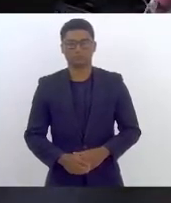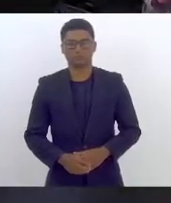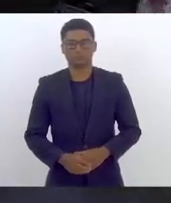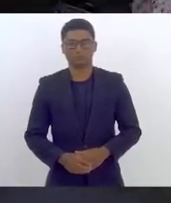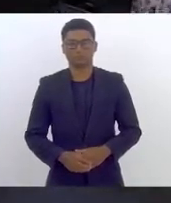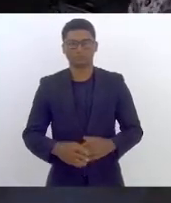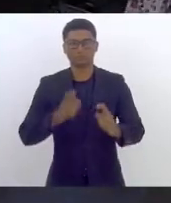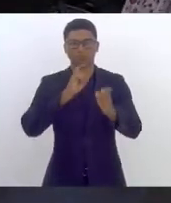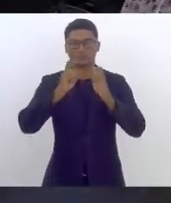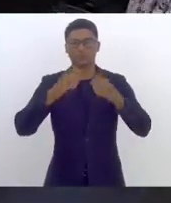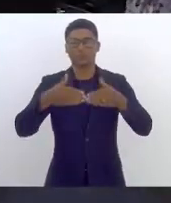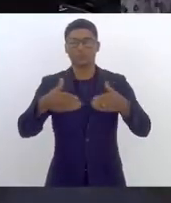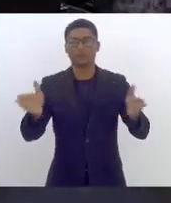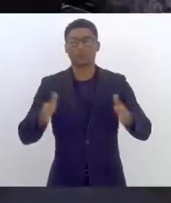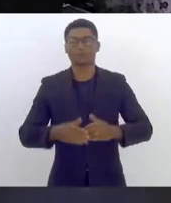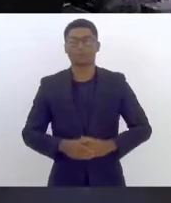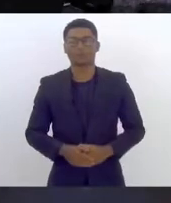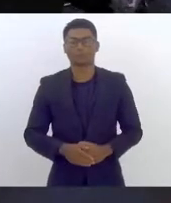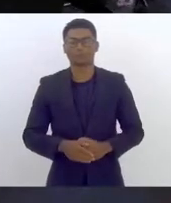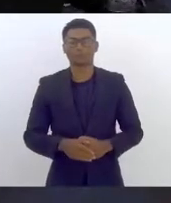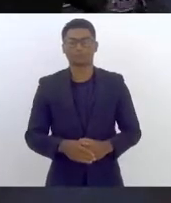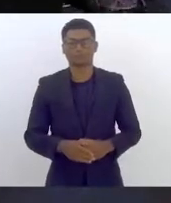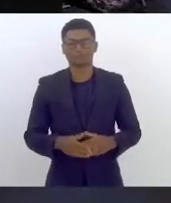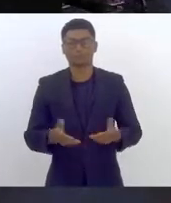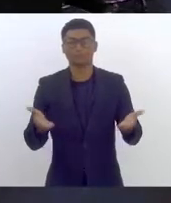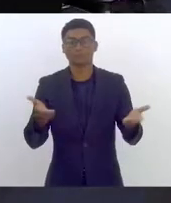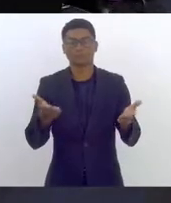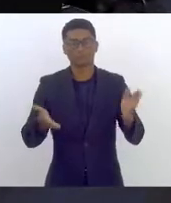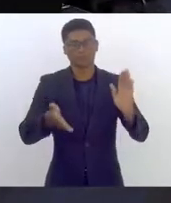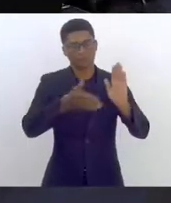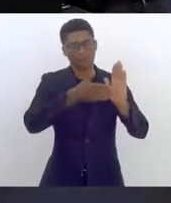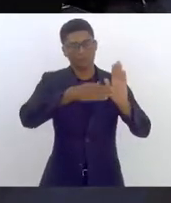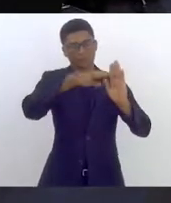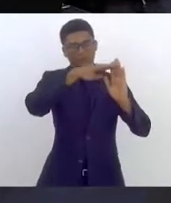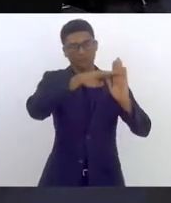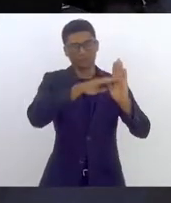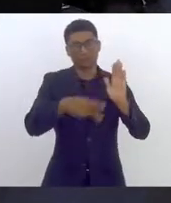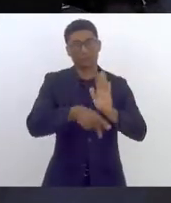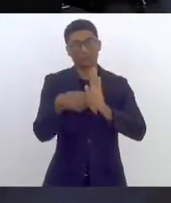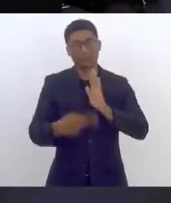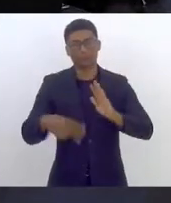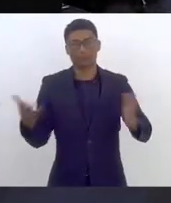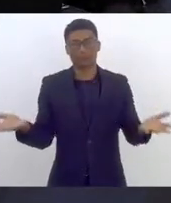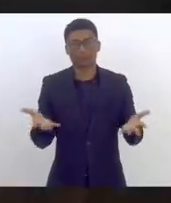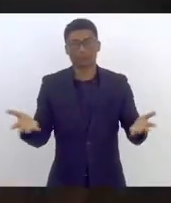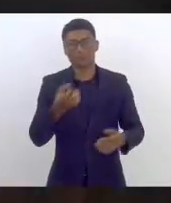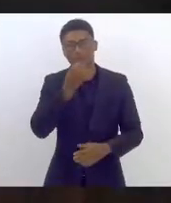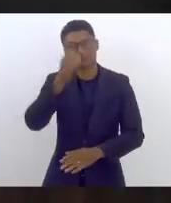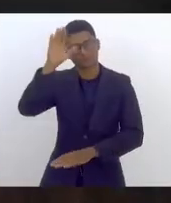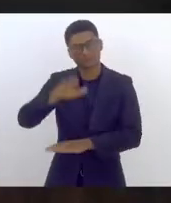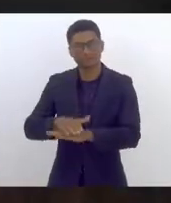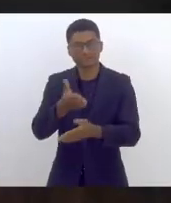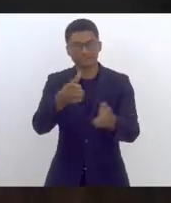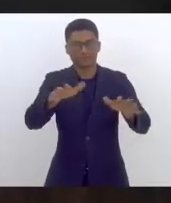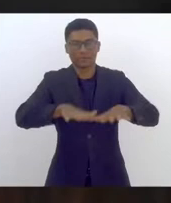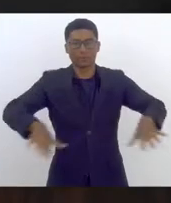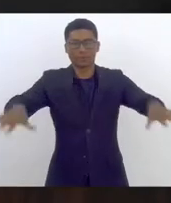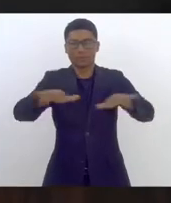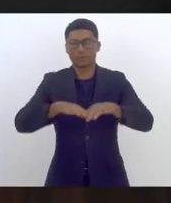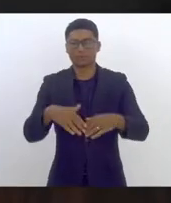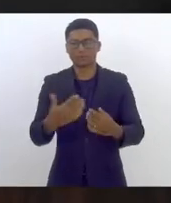está reaberta a sessão passa-se a ordem do dia boa tarde a todas e todos boa tarde